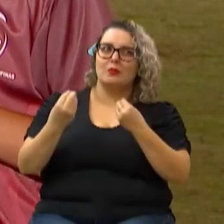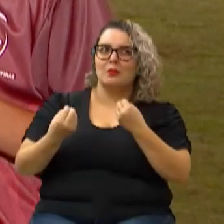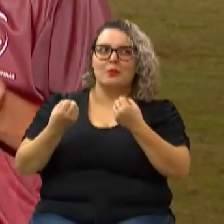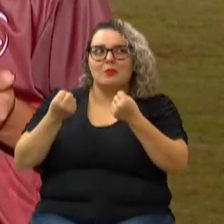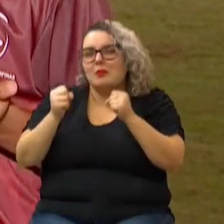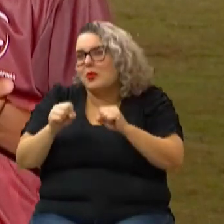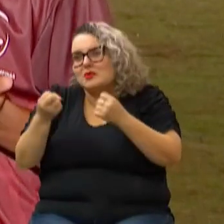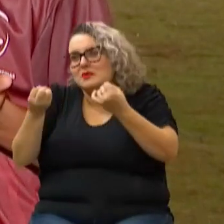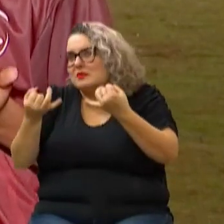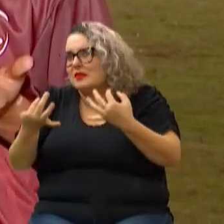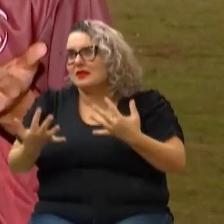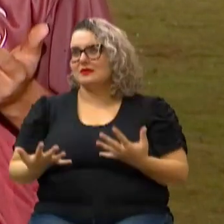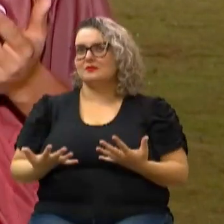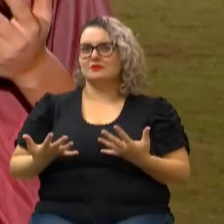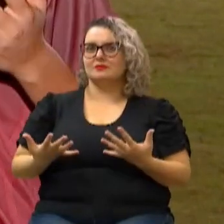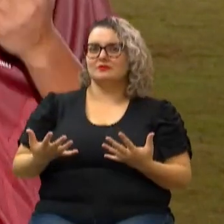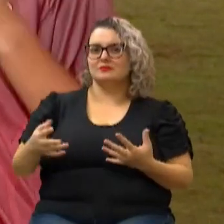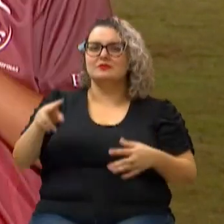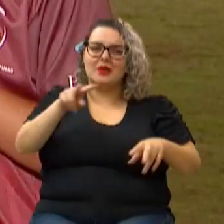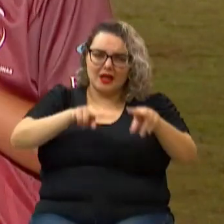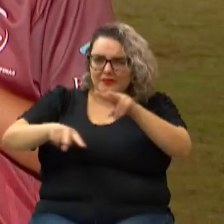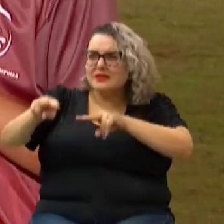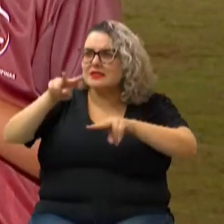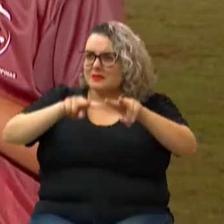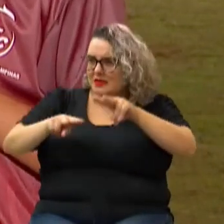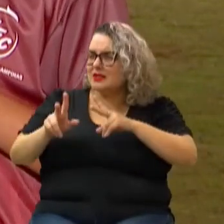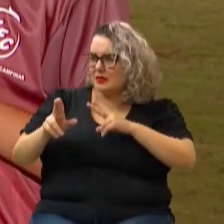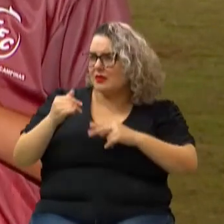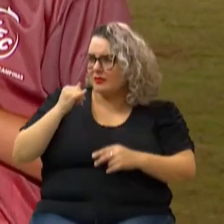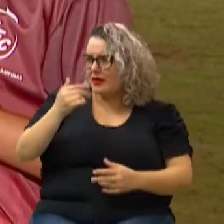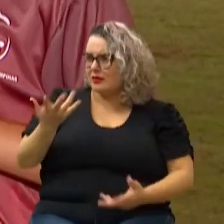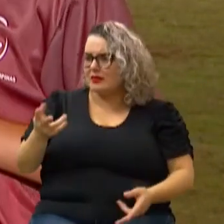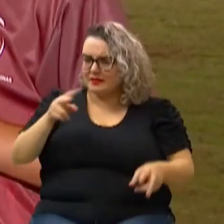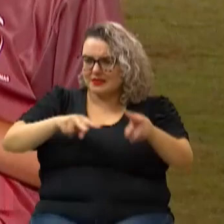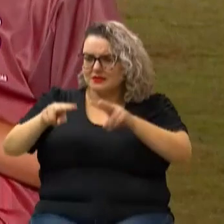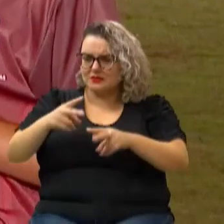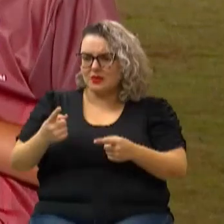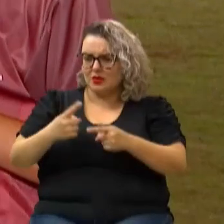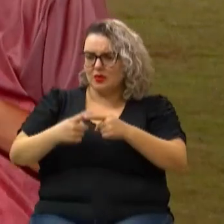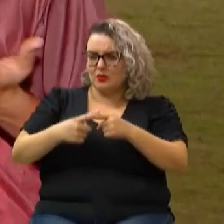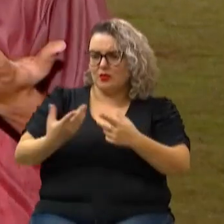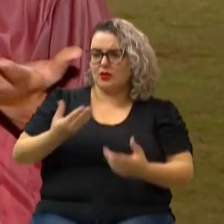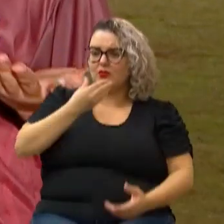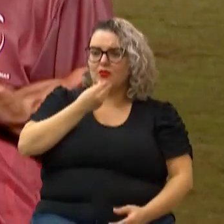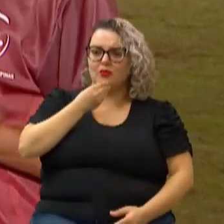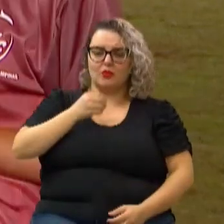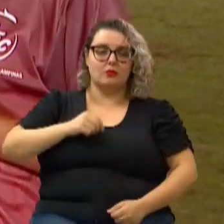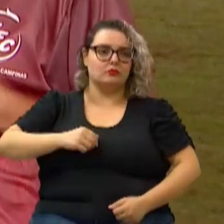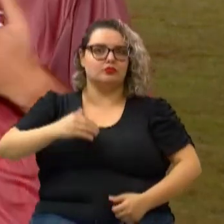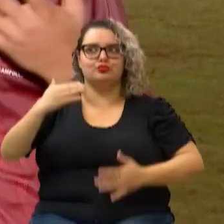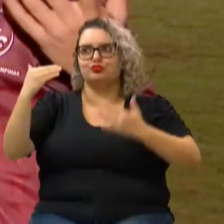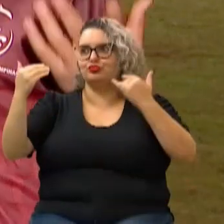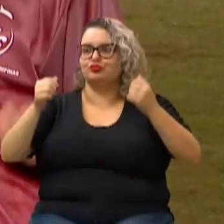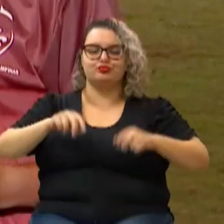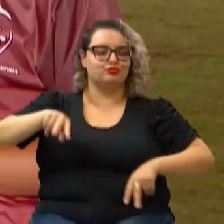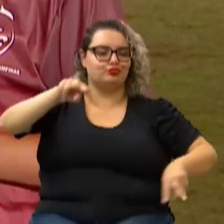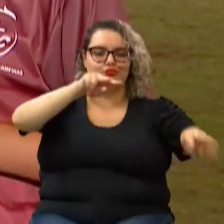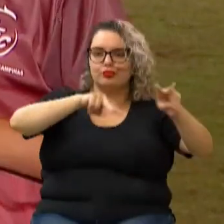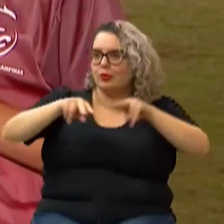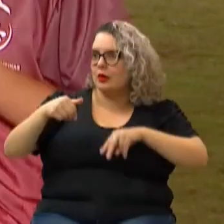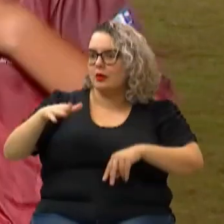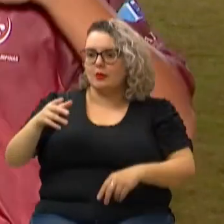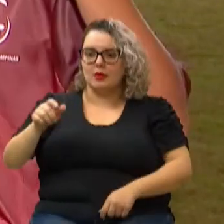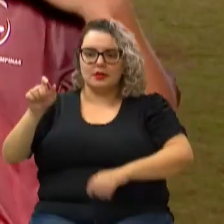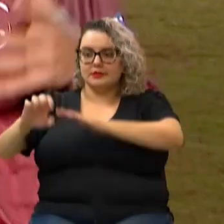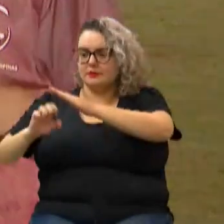Como que eu posso dizer? A visão, a visibilidade, igual você falou. Visibilidade, porque o masculino tem muito mais